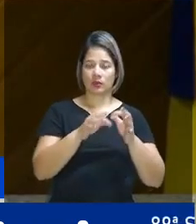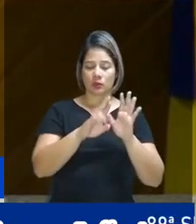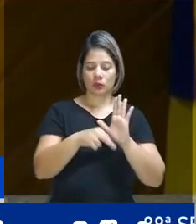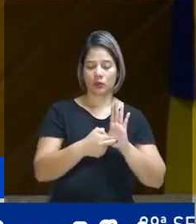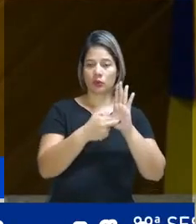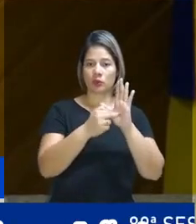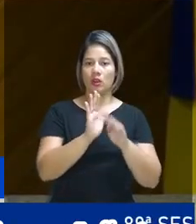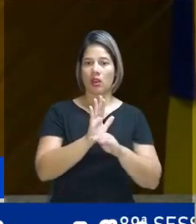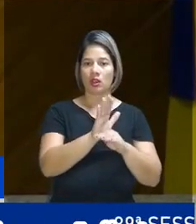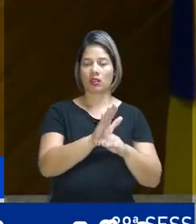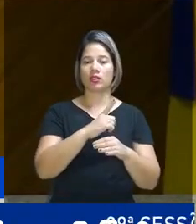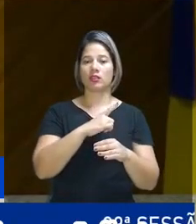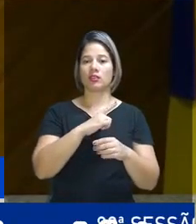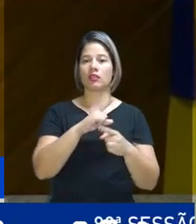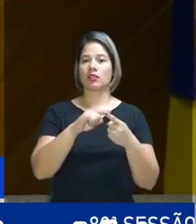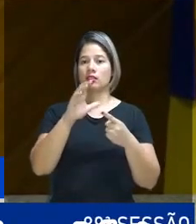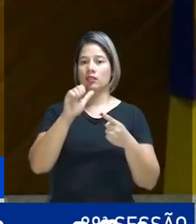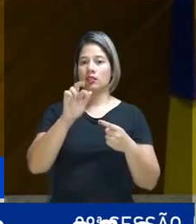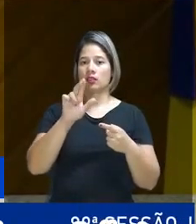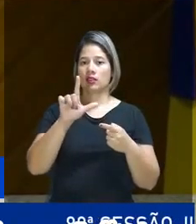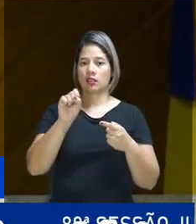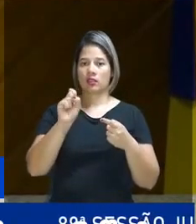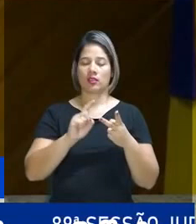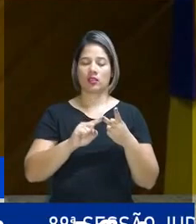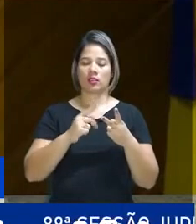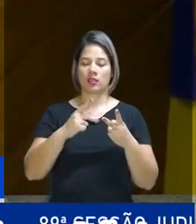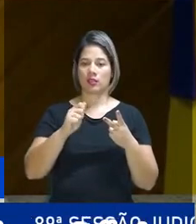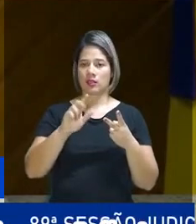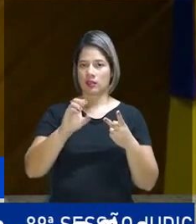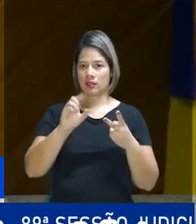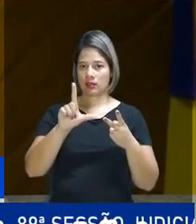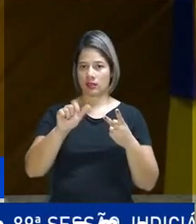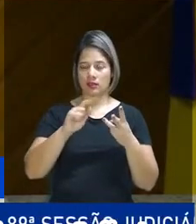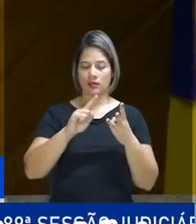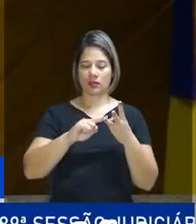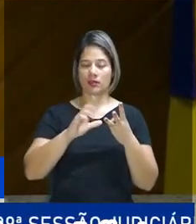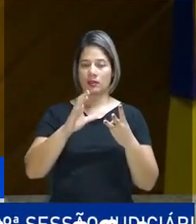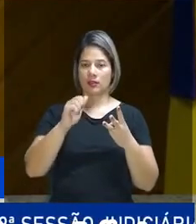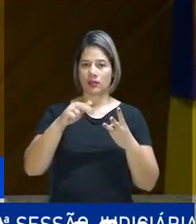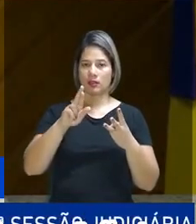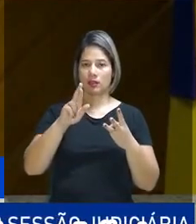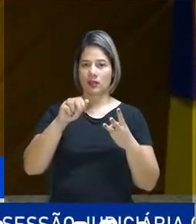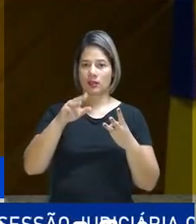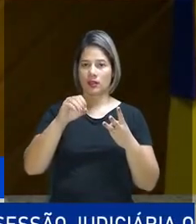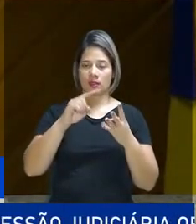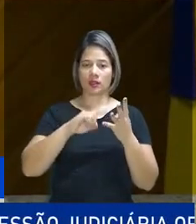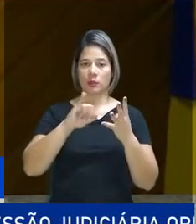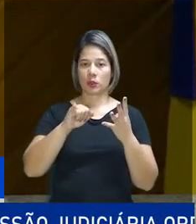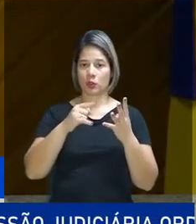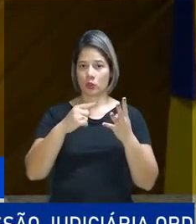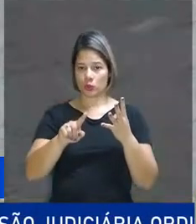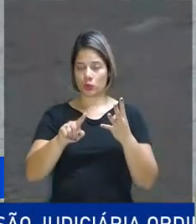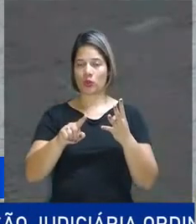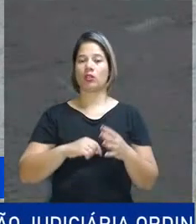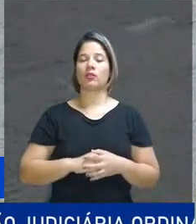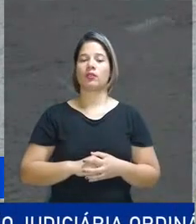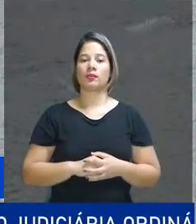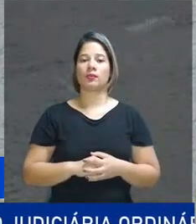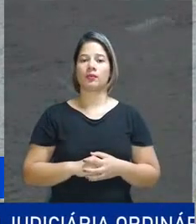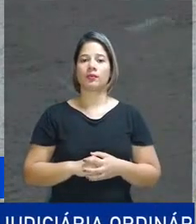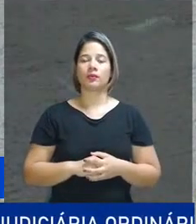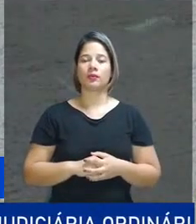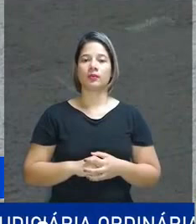Fernando, Paola Santos, Rivaldo Valente, Carmo Antônio, Anselmo Gonçalves e João Lages. Ilustre relator com a